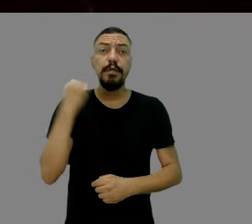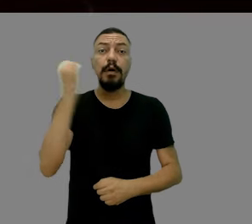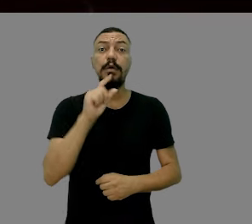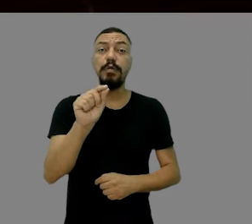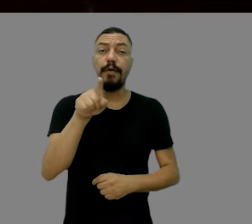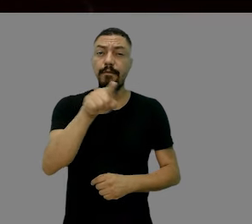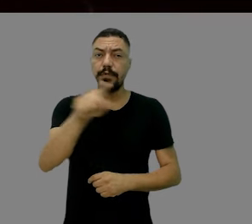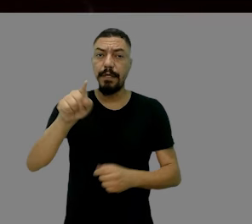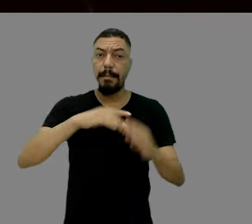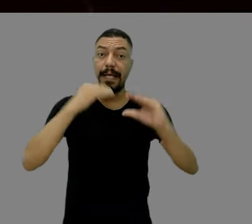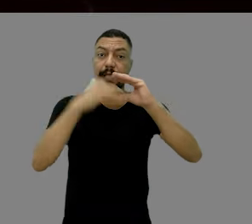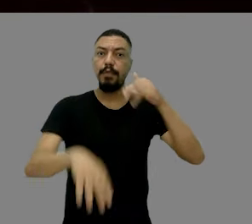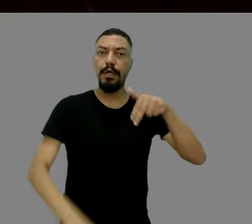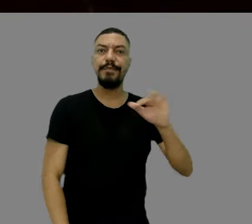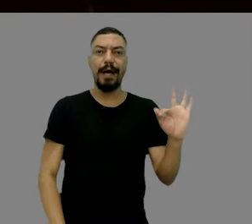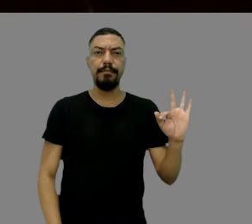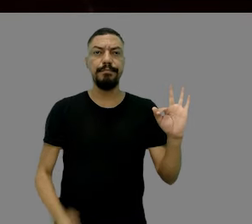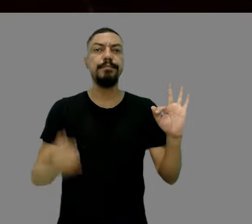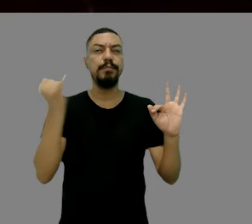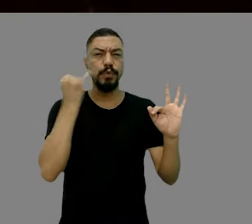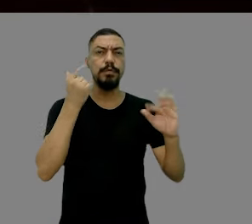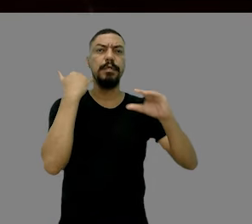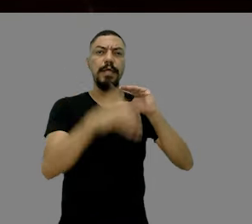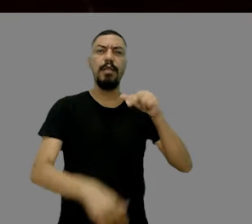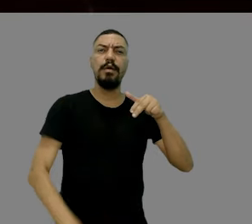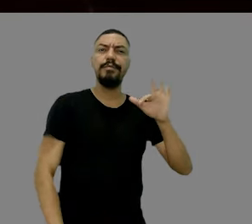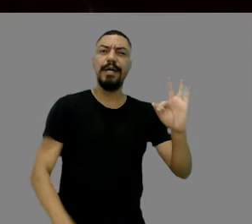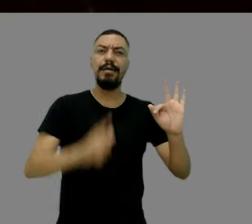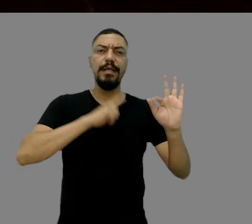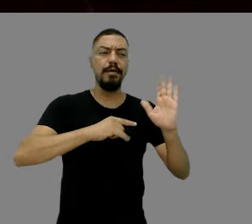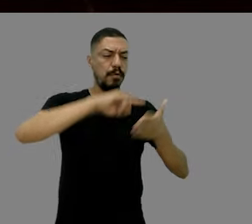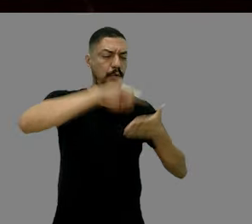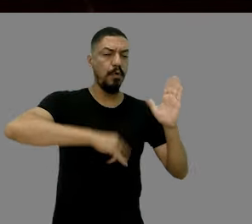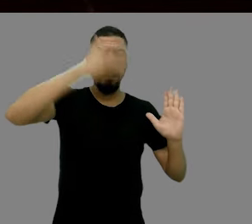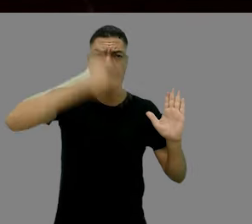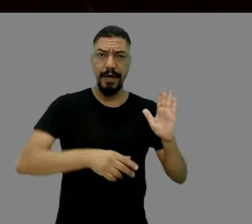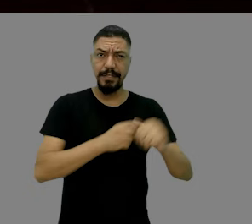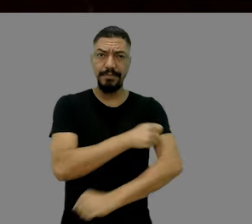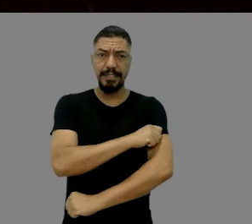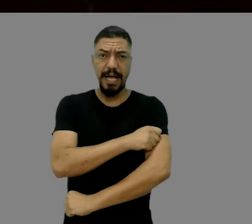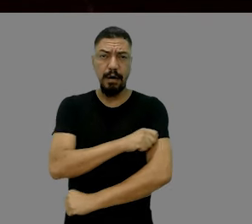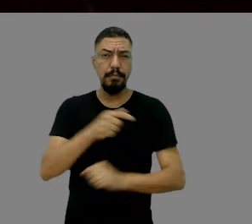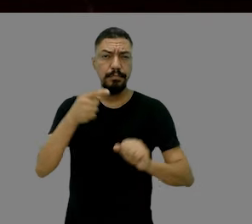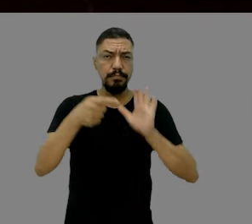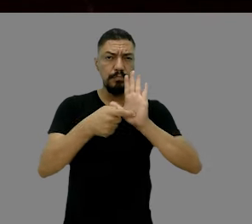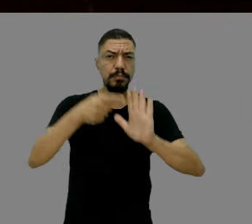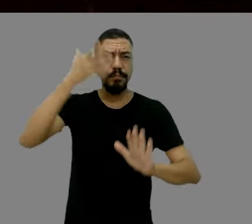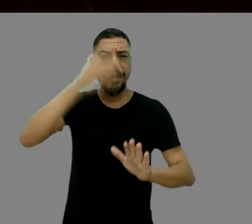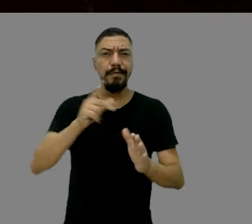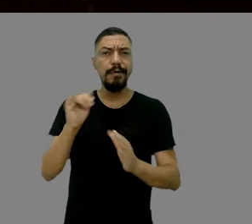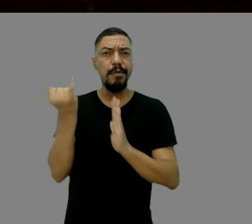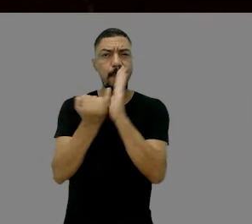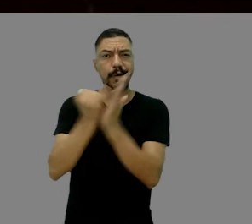essa nota. Isso é bem importante. Você emita a nota, você tem um comprovante fiscal dizendo que você recolheu impostos. Então, mesmo que